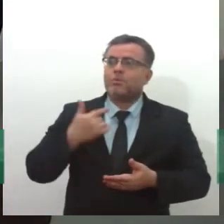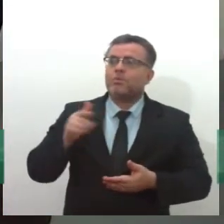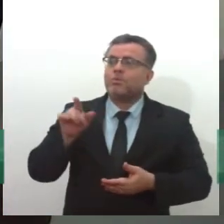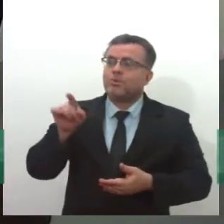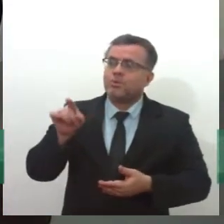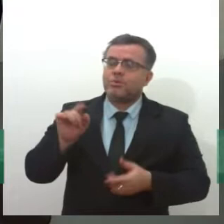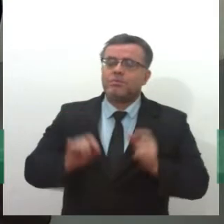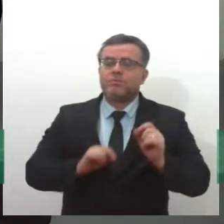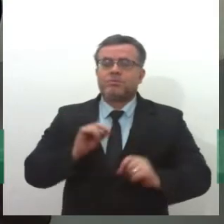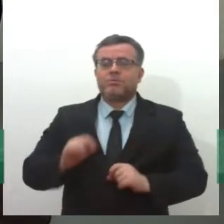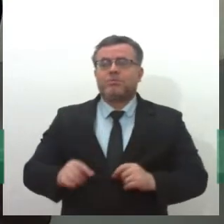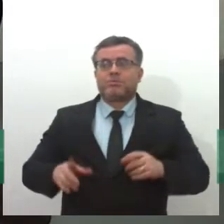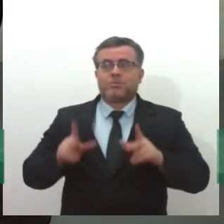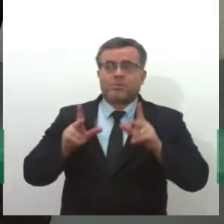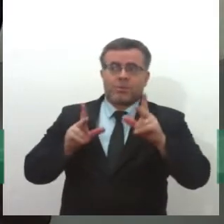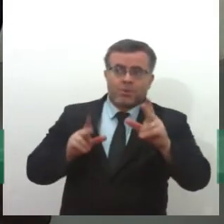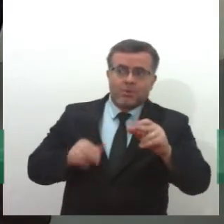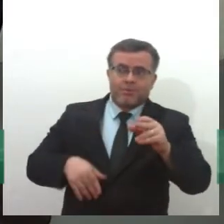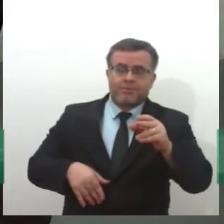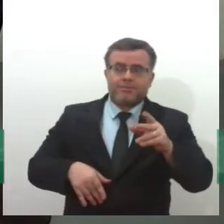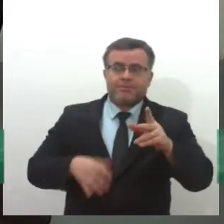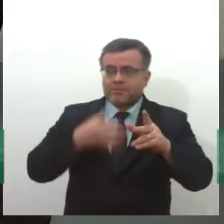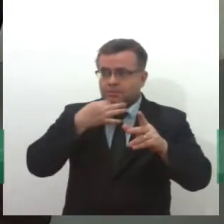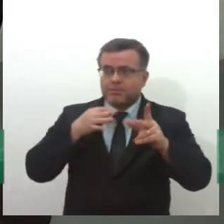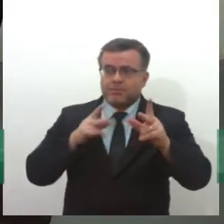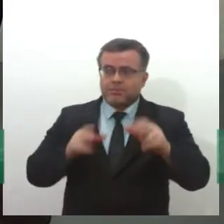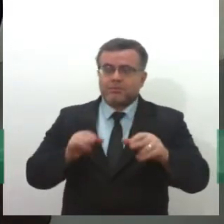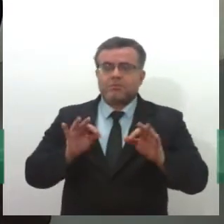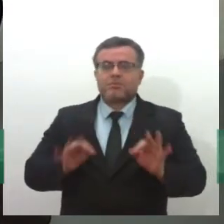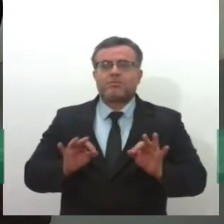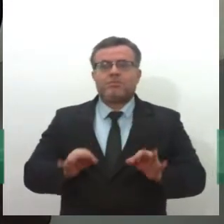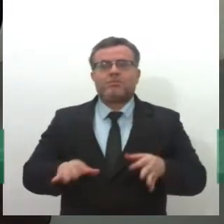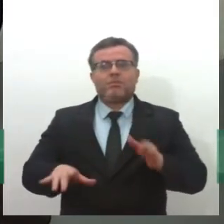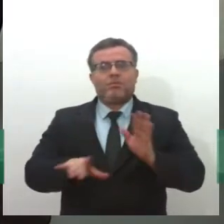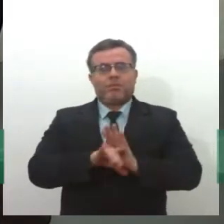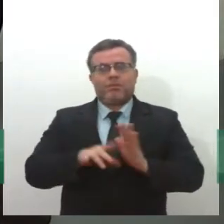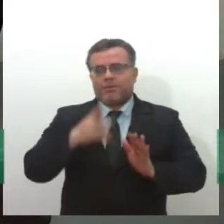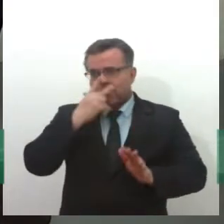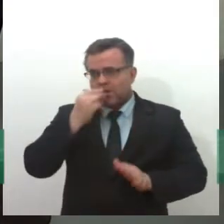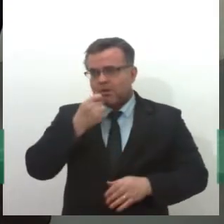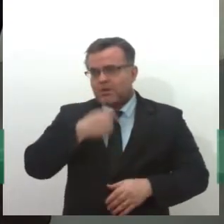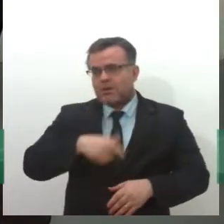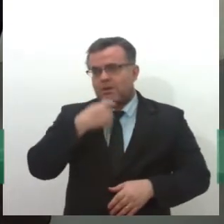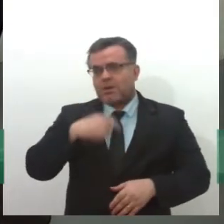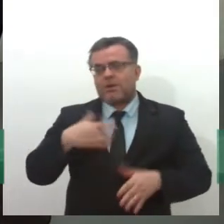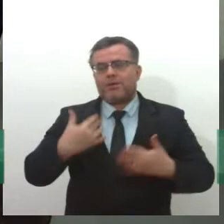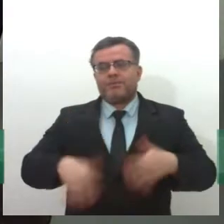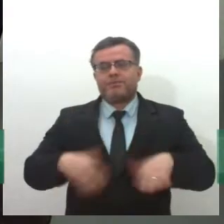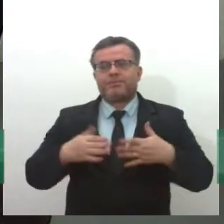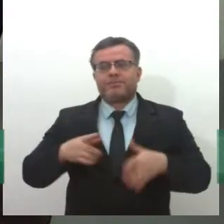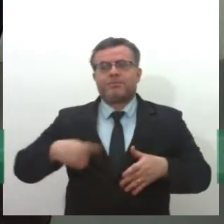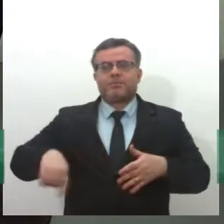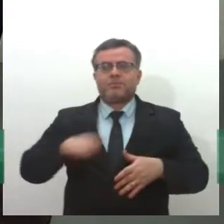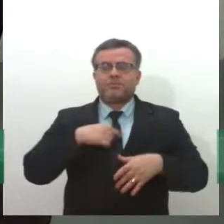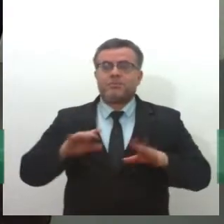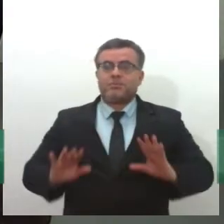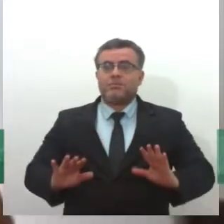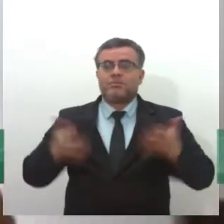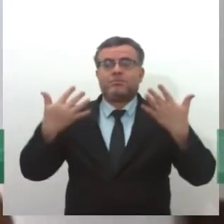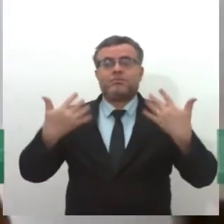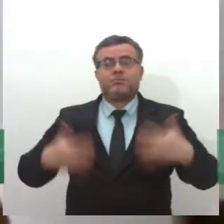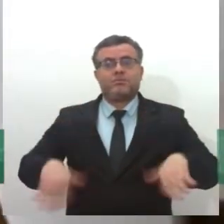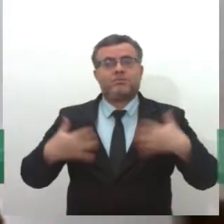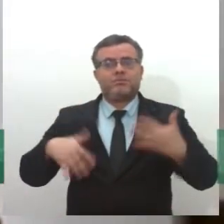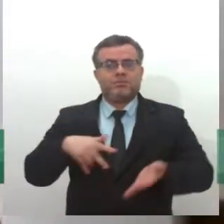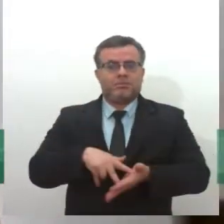Concordo com Hanna, né? Como se a gente colocasse na letra da lei. É uma pegadinha, né? Aí você dá motivos para celebrar quando você diz que a